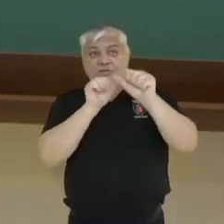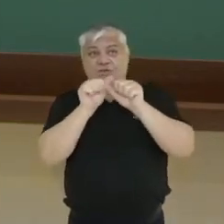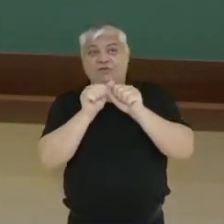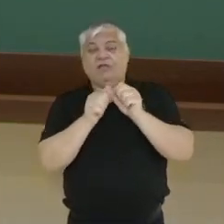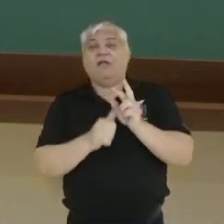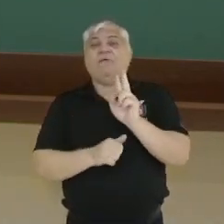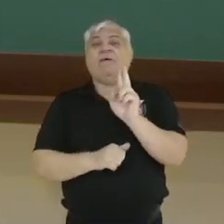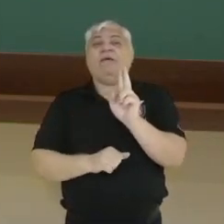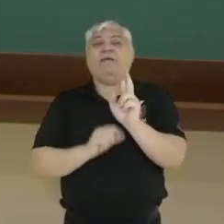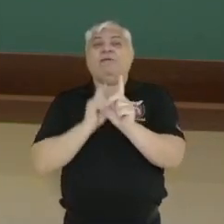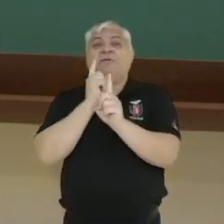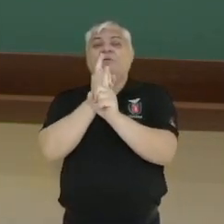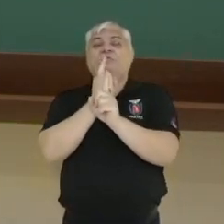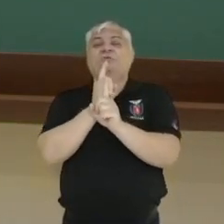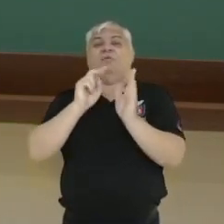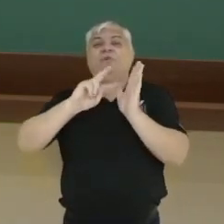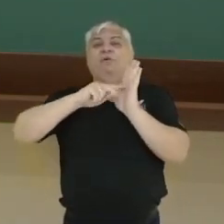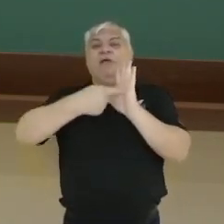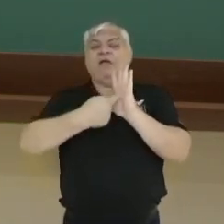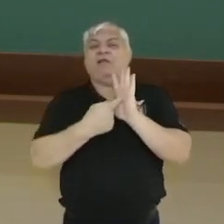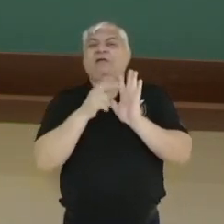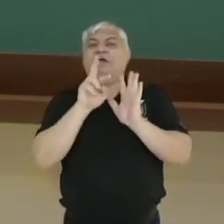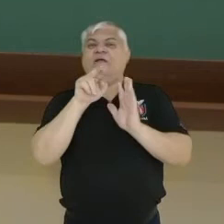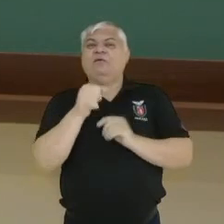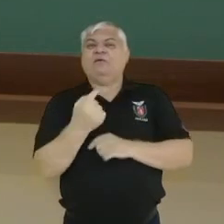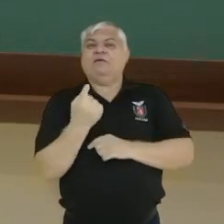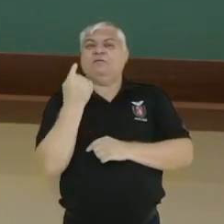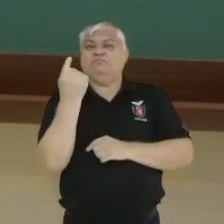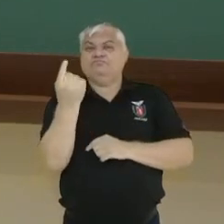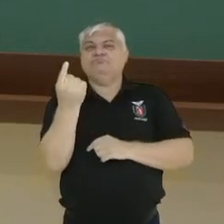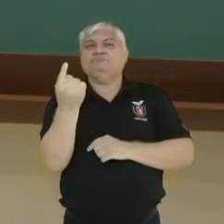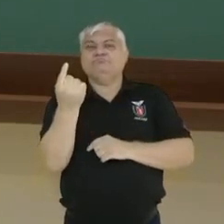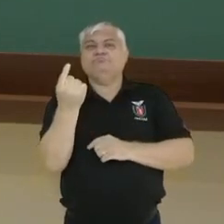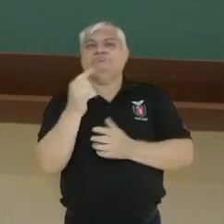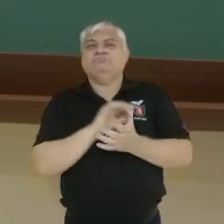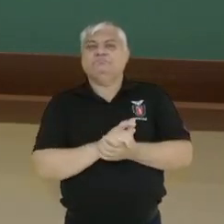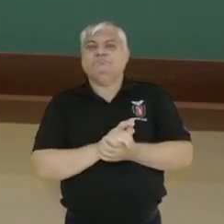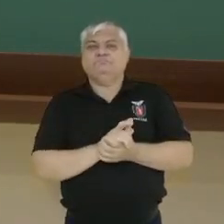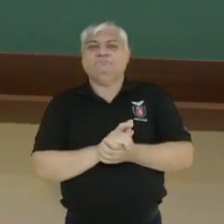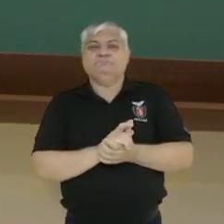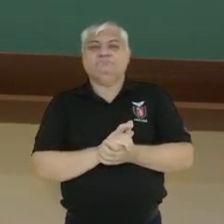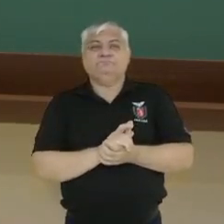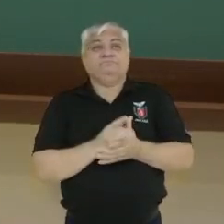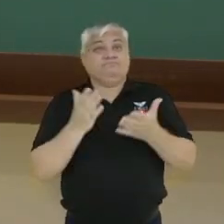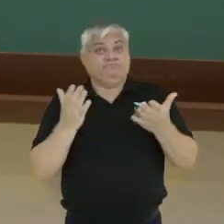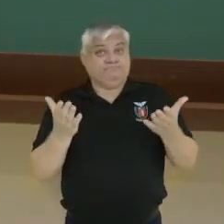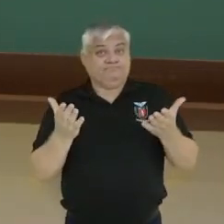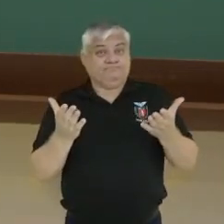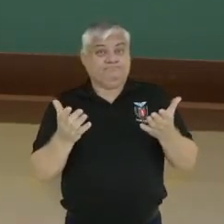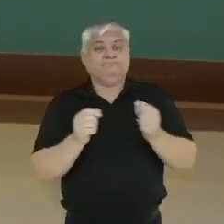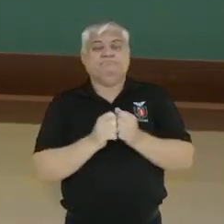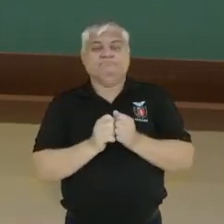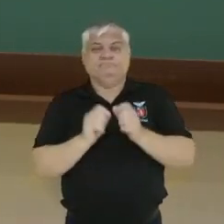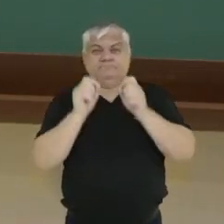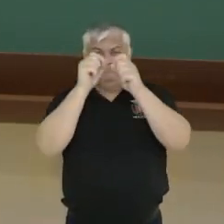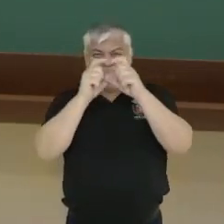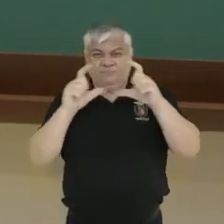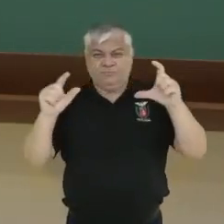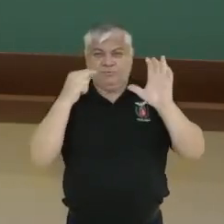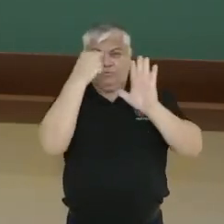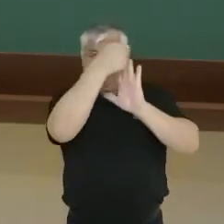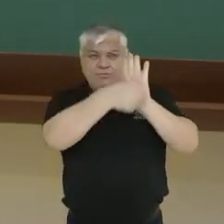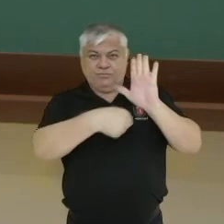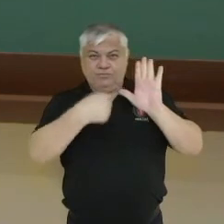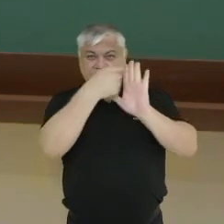R, encontramos que o raio dessa circunferência é igual a 1. Portanto, dessa circunferência, o